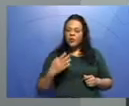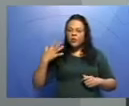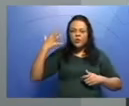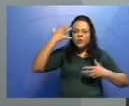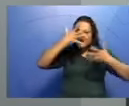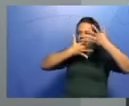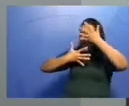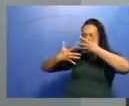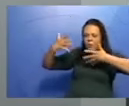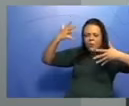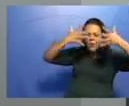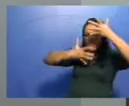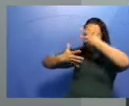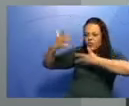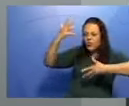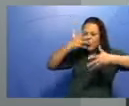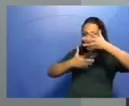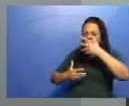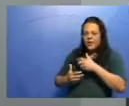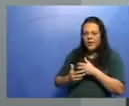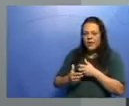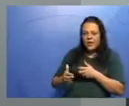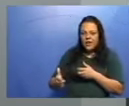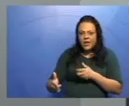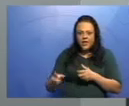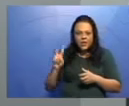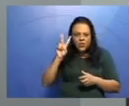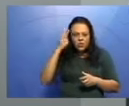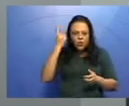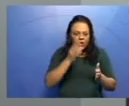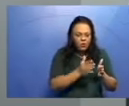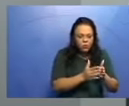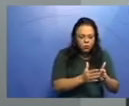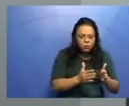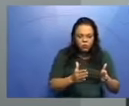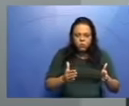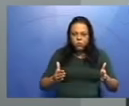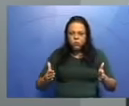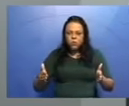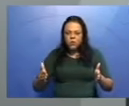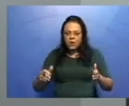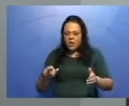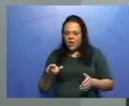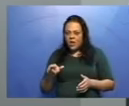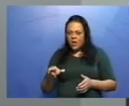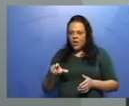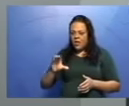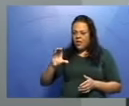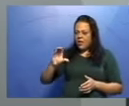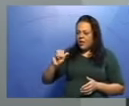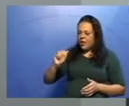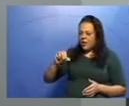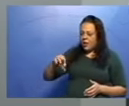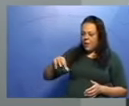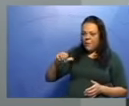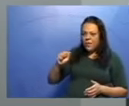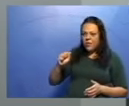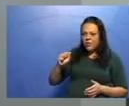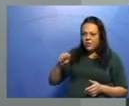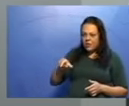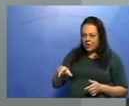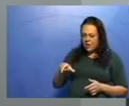apaixonam, mas nesse momento, durante todo o romance, o que vai acontecendo? Nesse momento, Camilo começa a receber